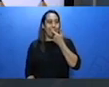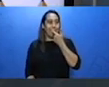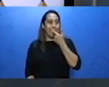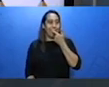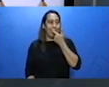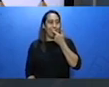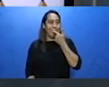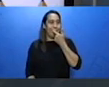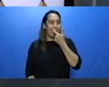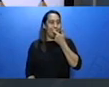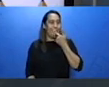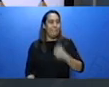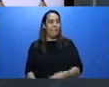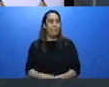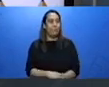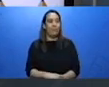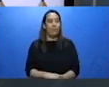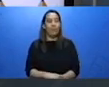Vamos lá?